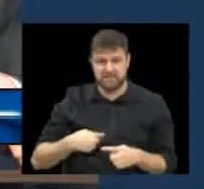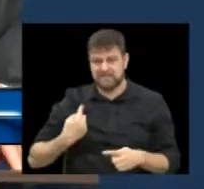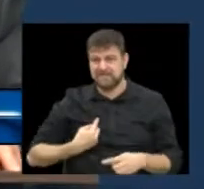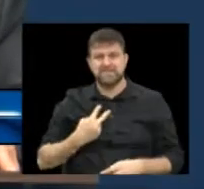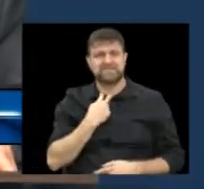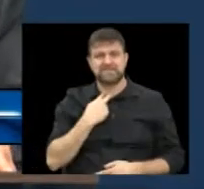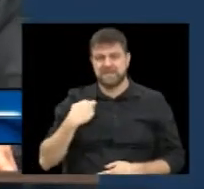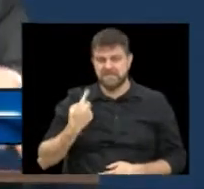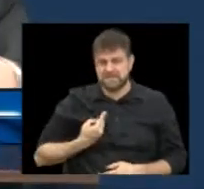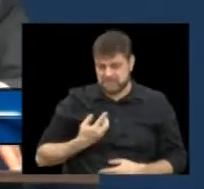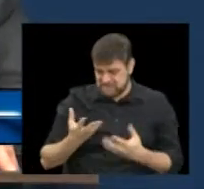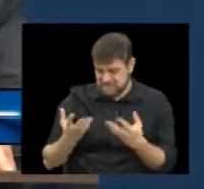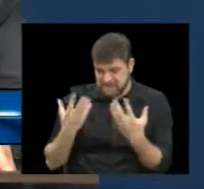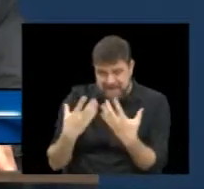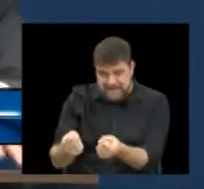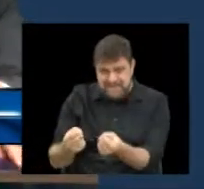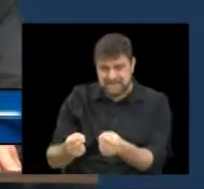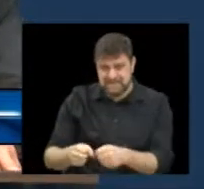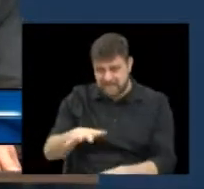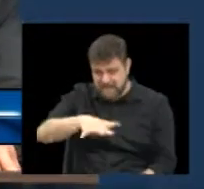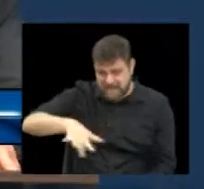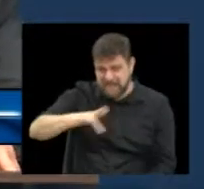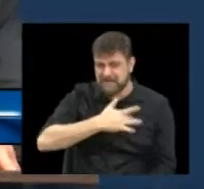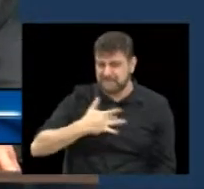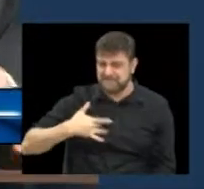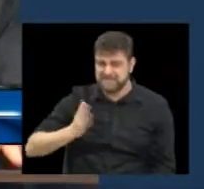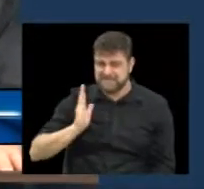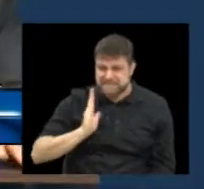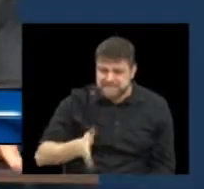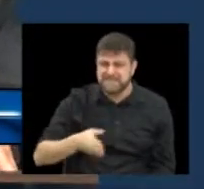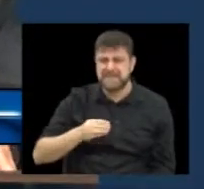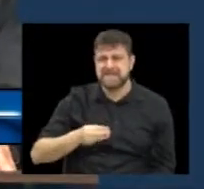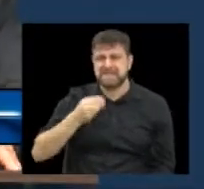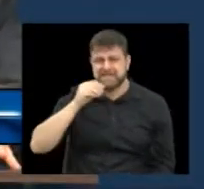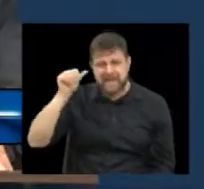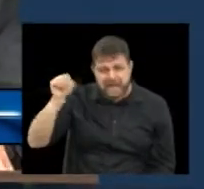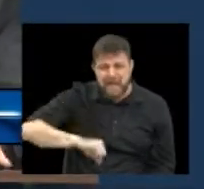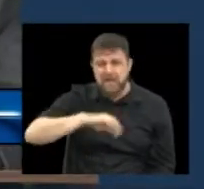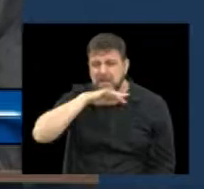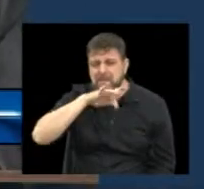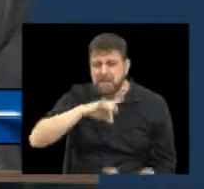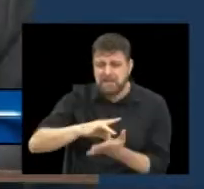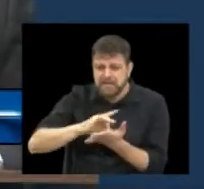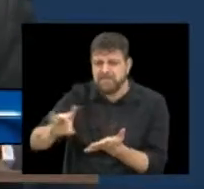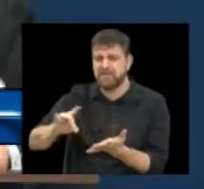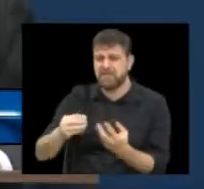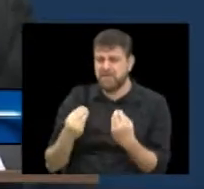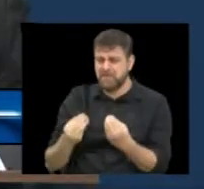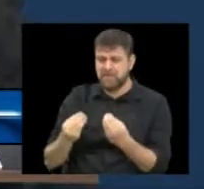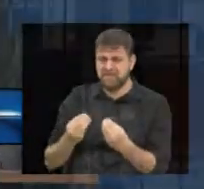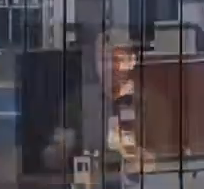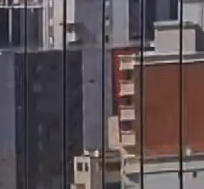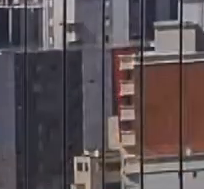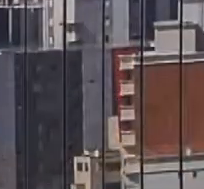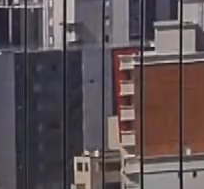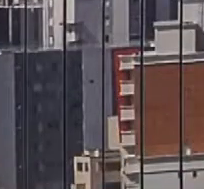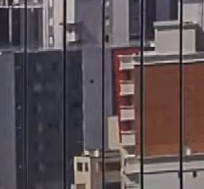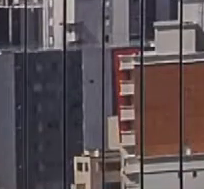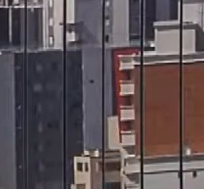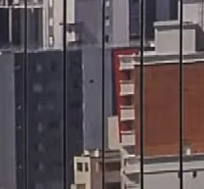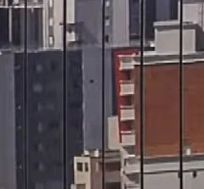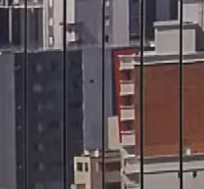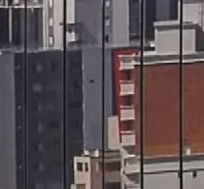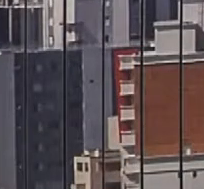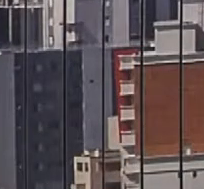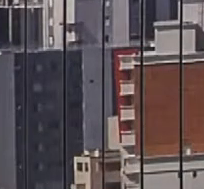admissível que os nossos serviços sucateados, precarizados, prossigam nessa rota de desmonte e precarização. E olha, a